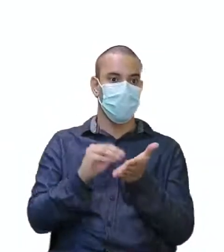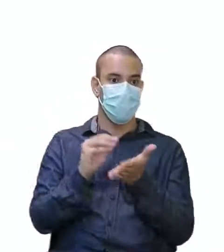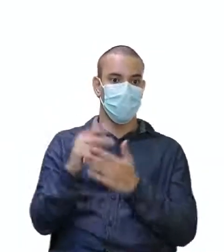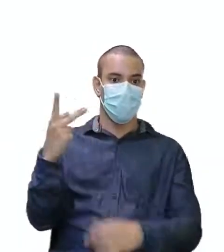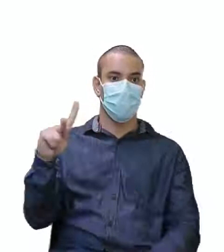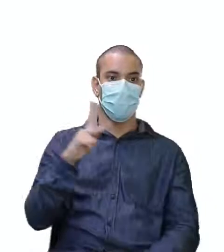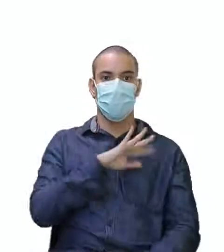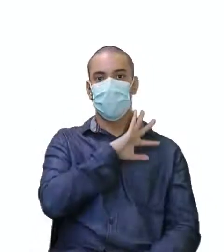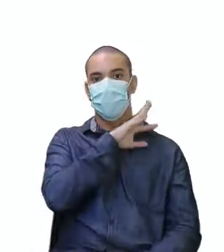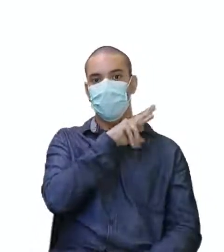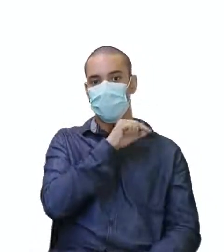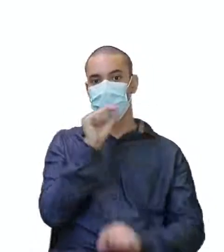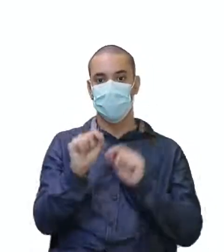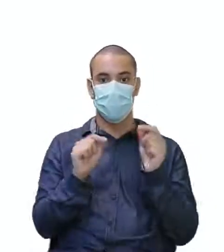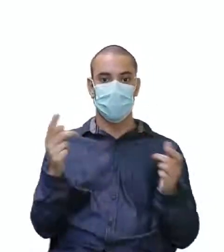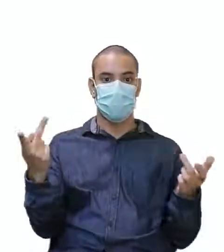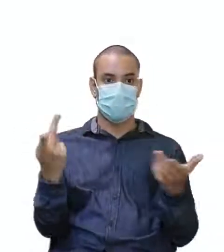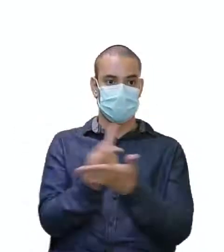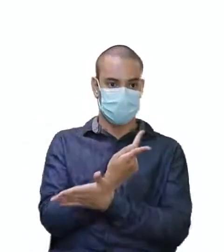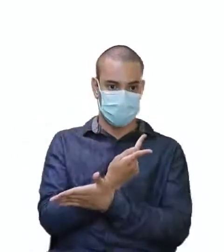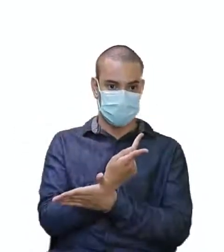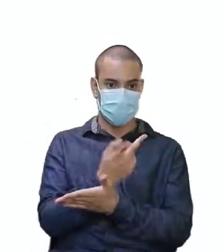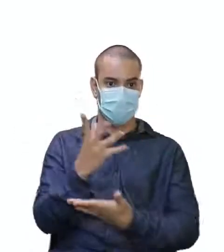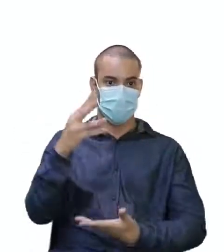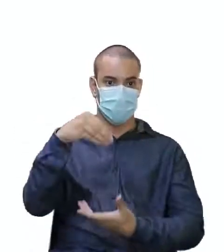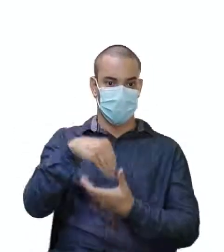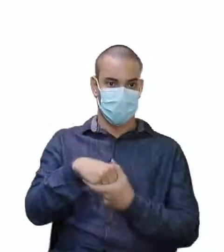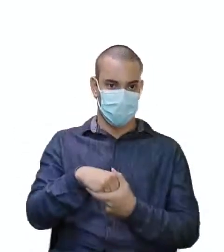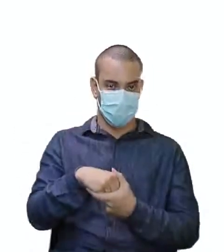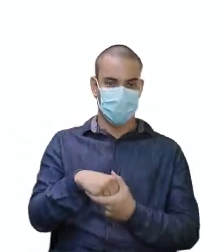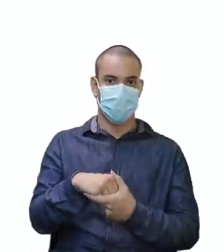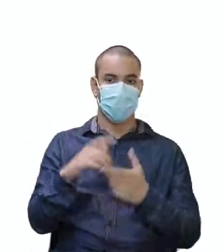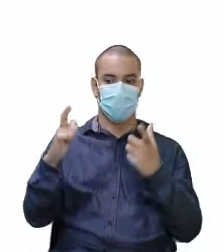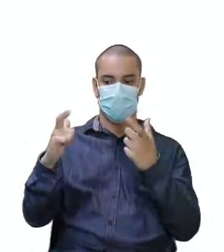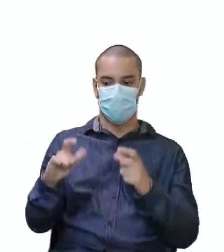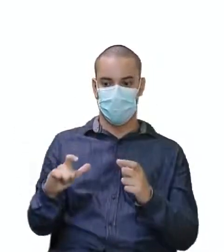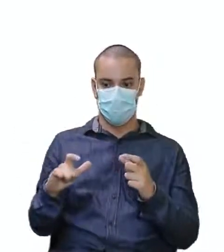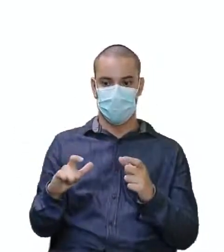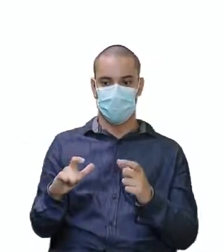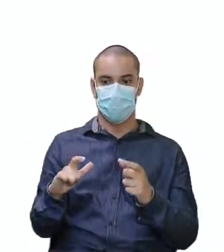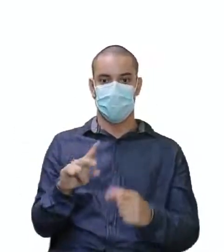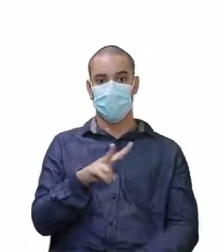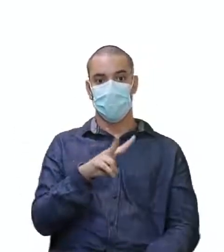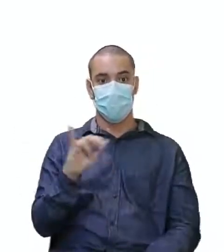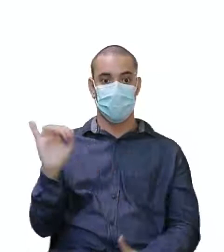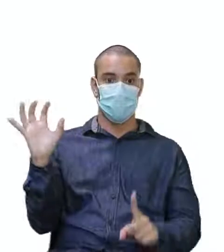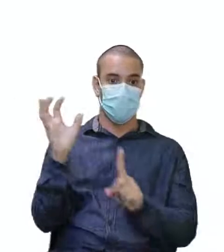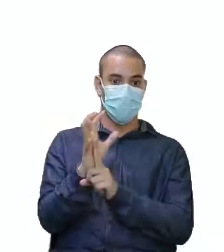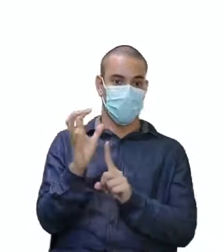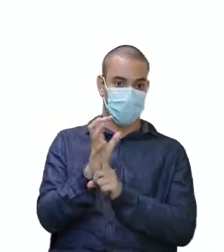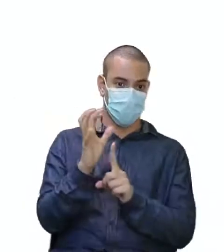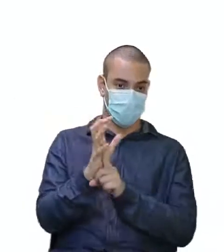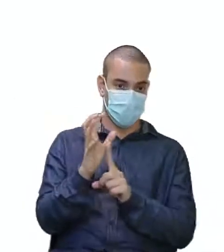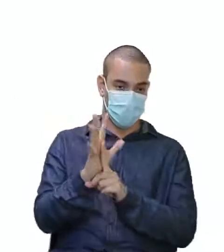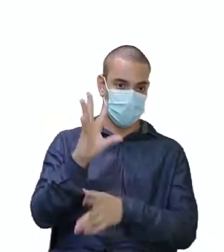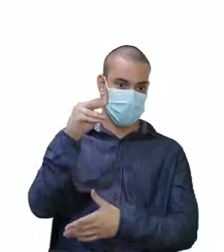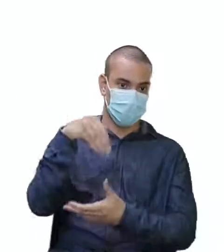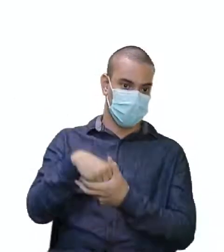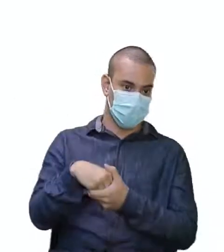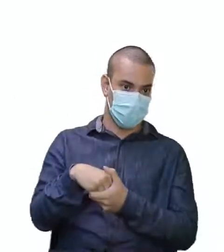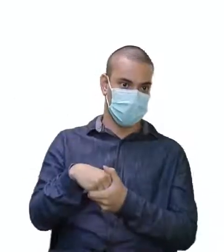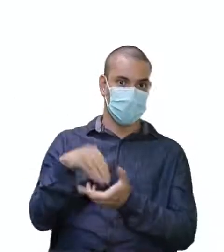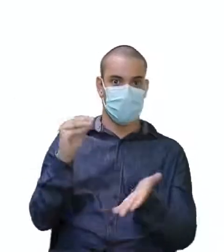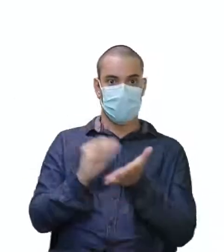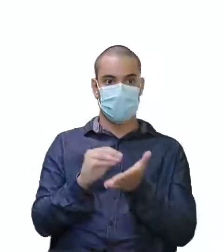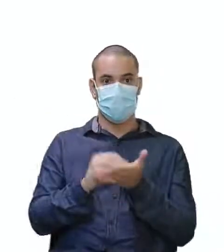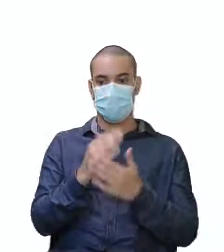animal, o que vai ocasionar nessa cadeia alimentar local? Vai influenciar na falta